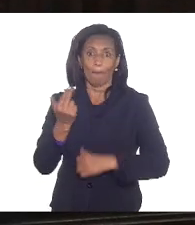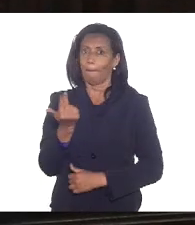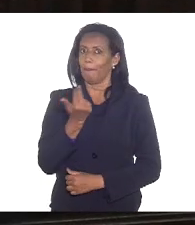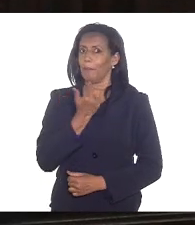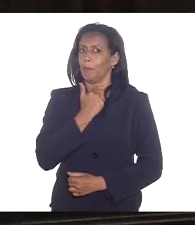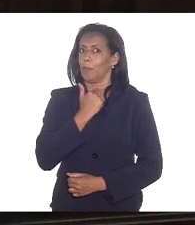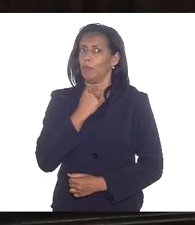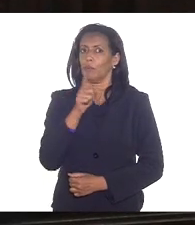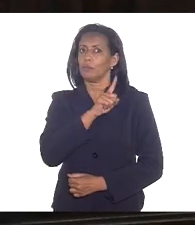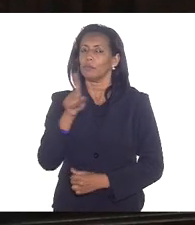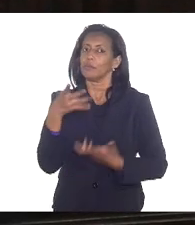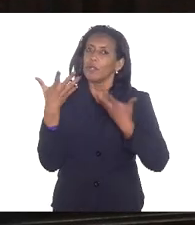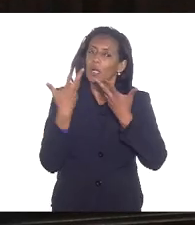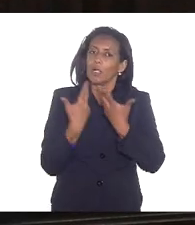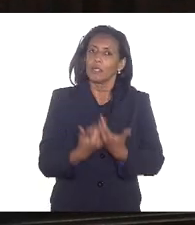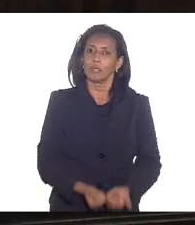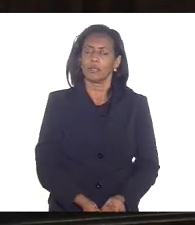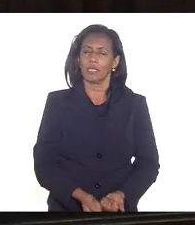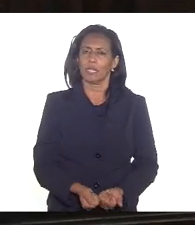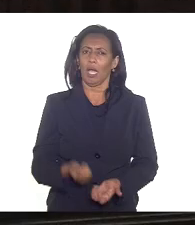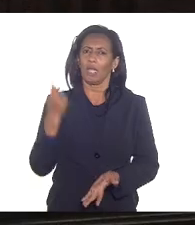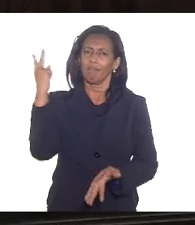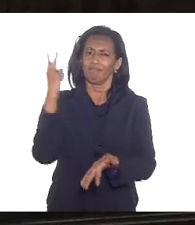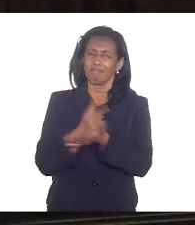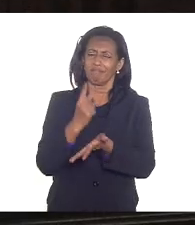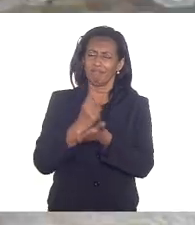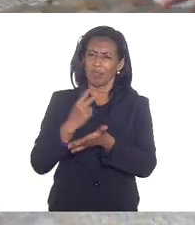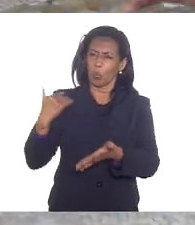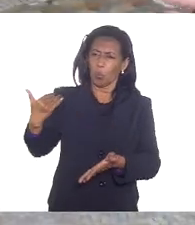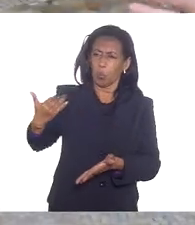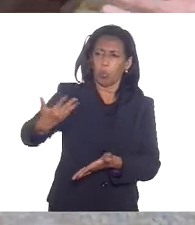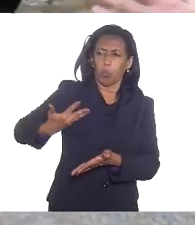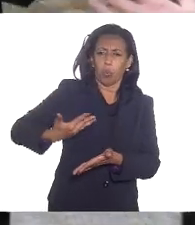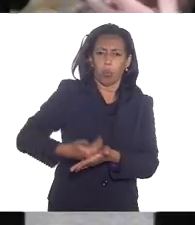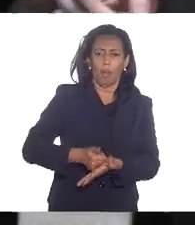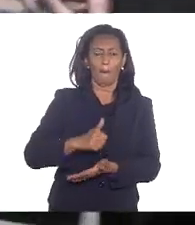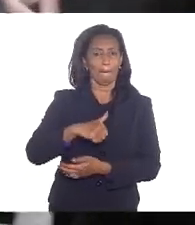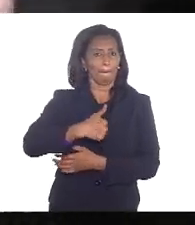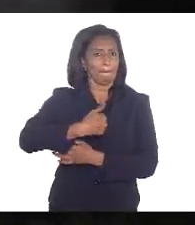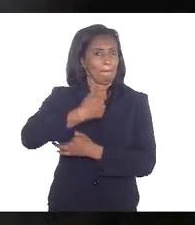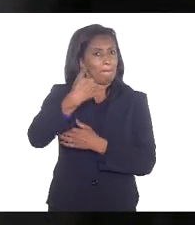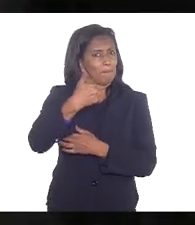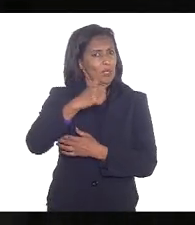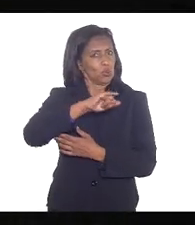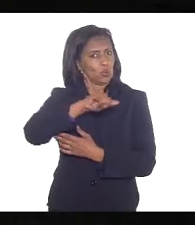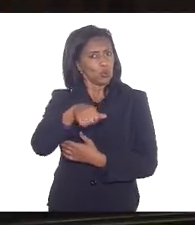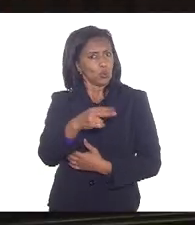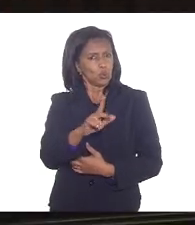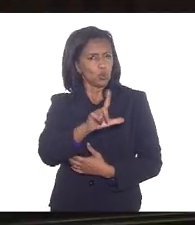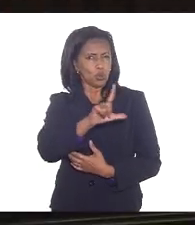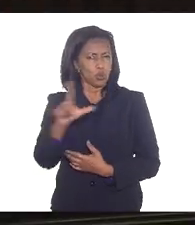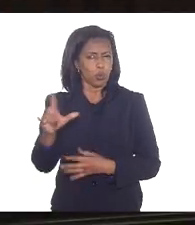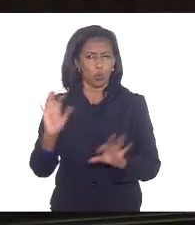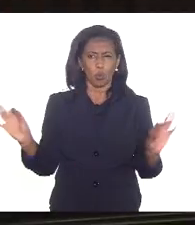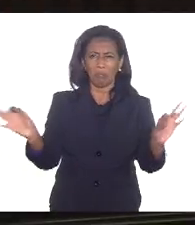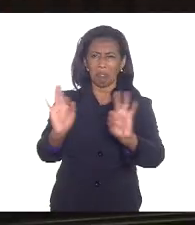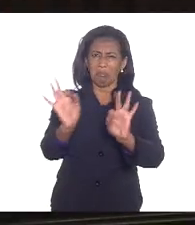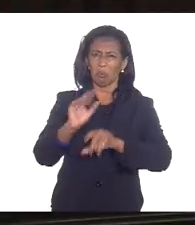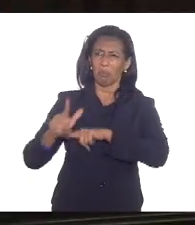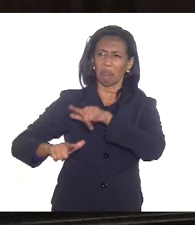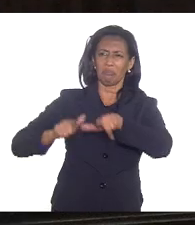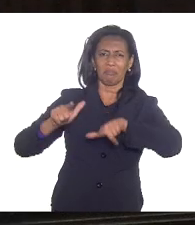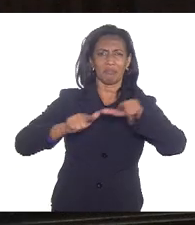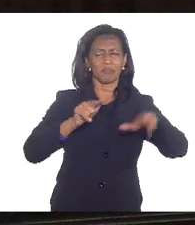podemos aceitar que ainda hoje primeiro de julho nenhum dos servidores